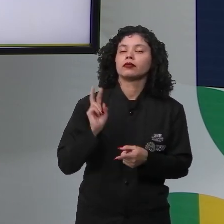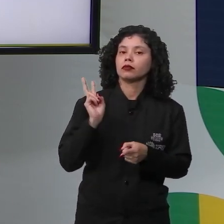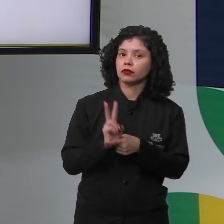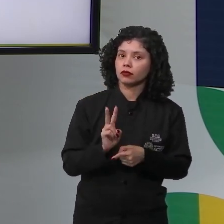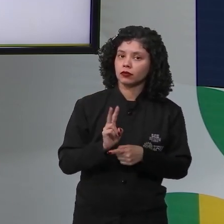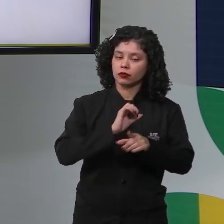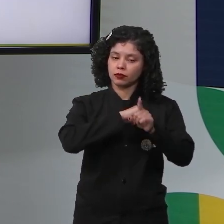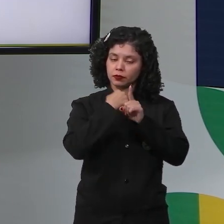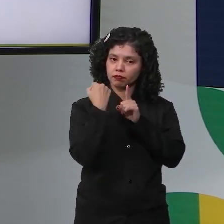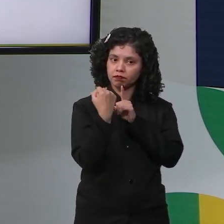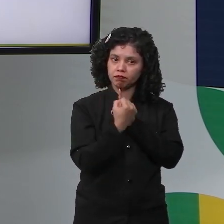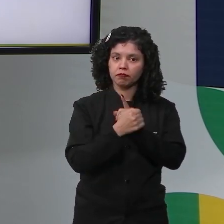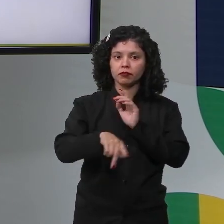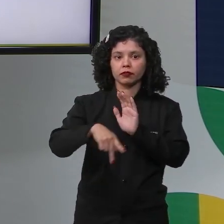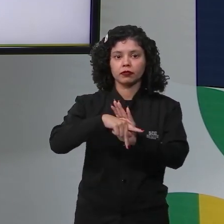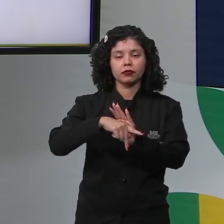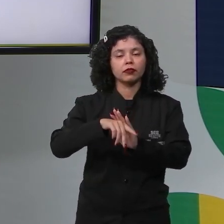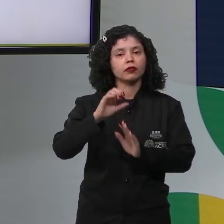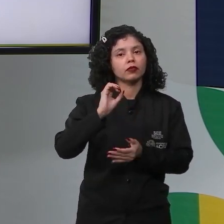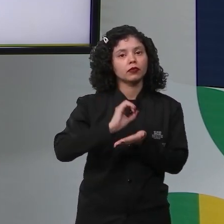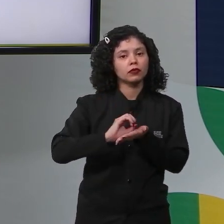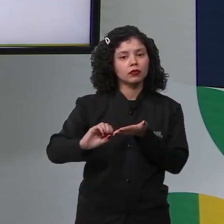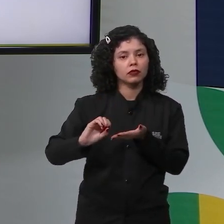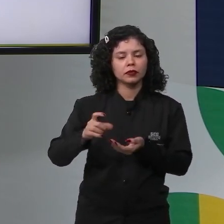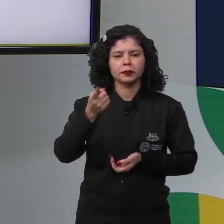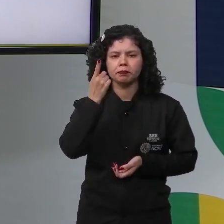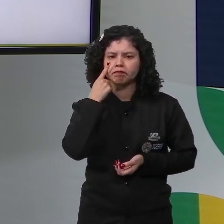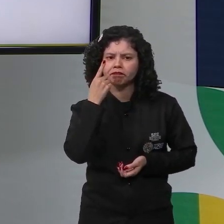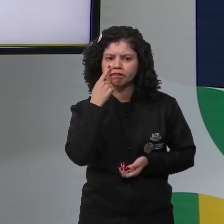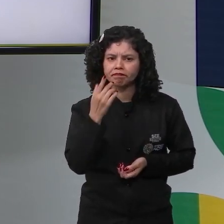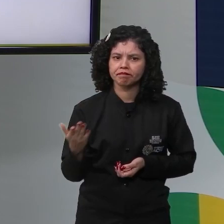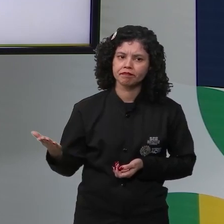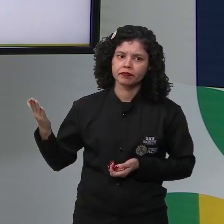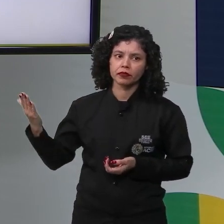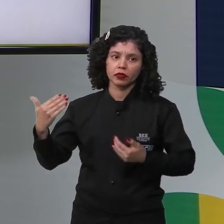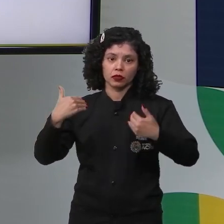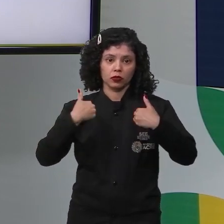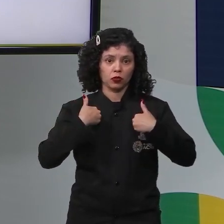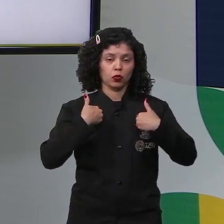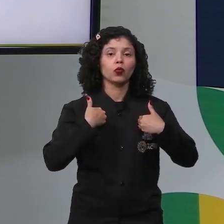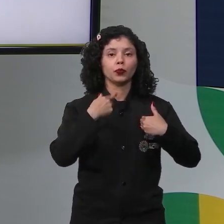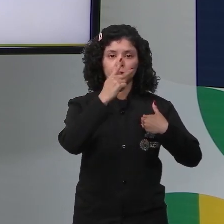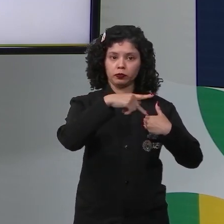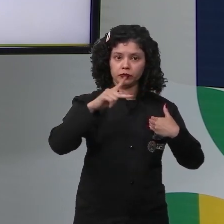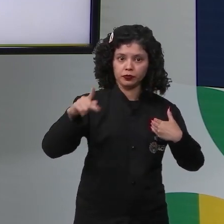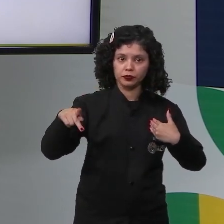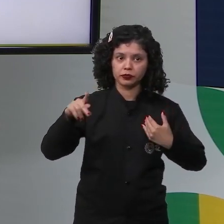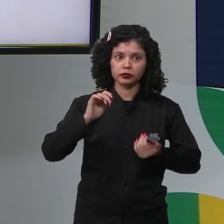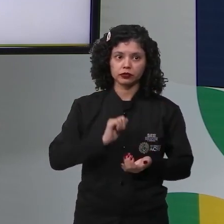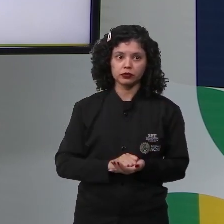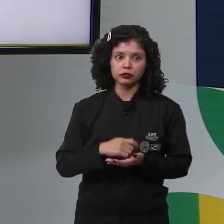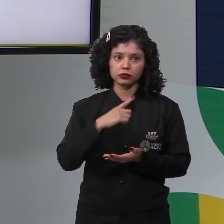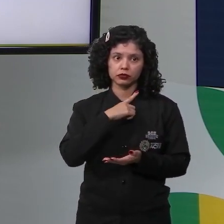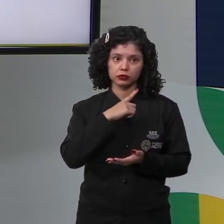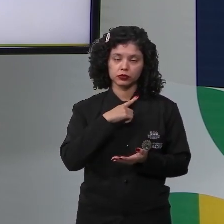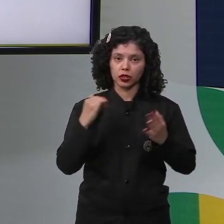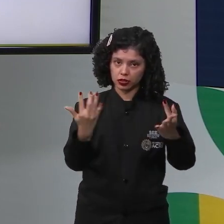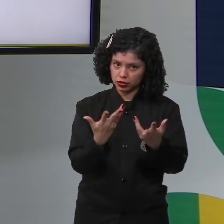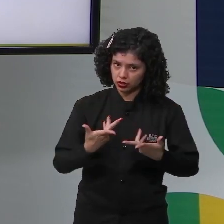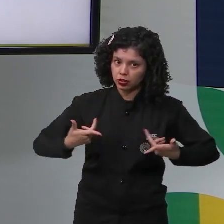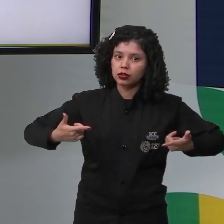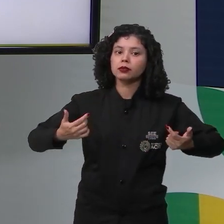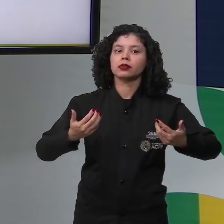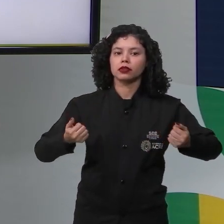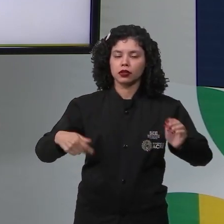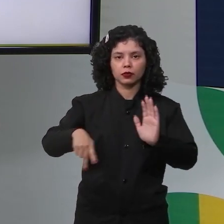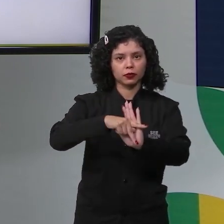solidariedade orgânica. Por quê? Prestem bem atenção. Eu sou professor, tenho as minhas habilidades